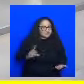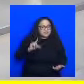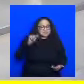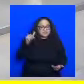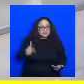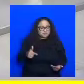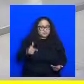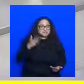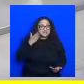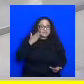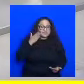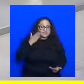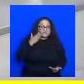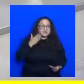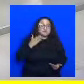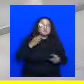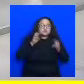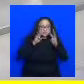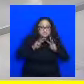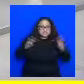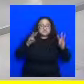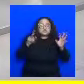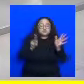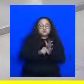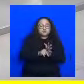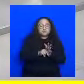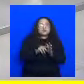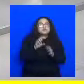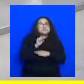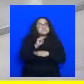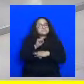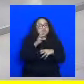poderá saber de onde são as apostas vencedoras ou se o prêmio está